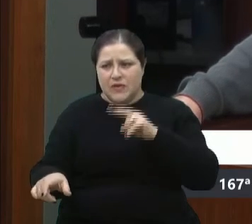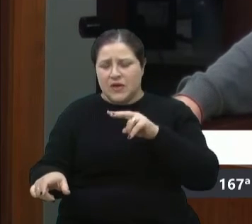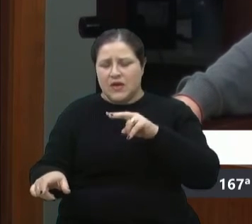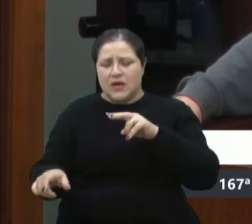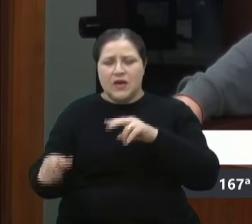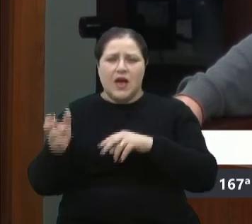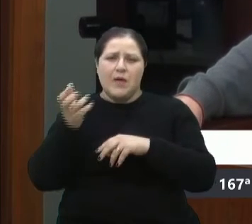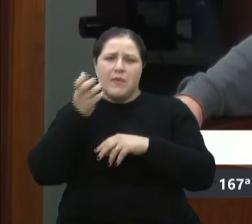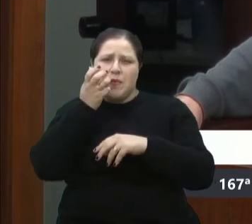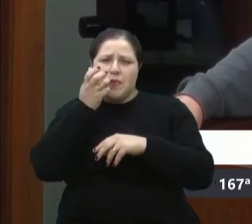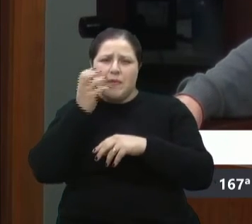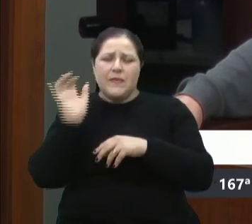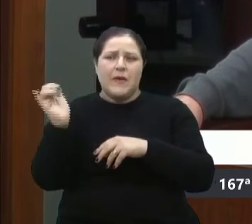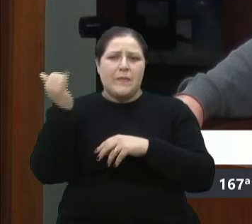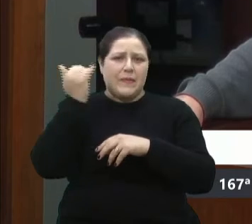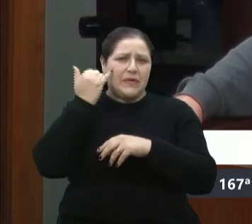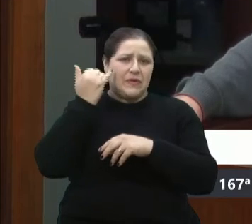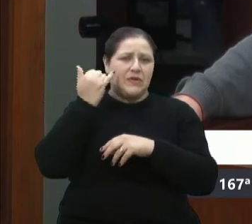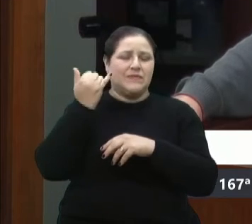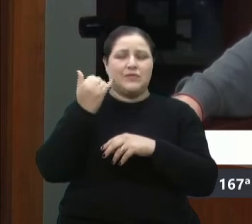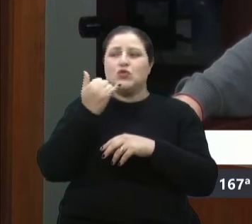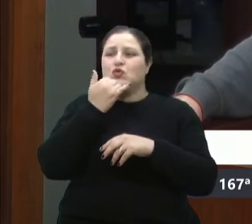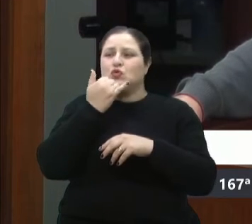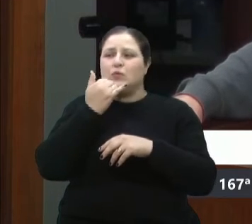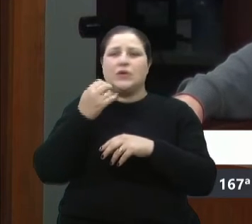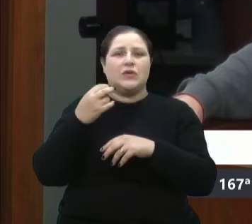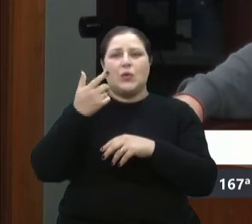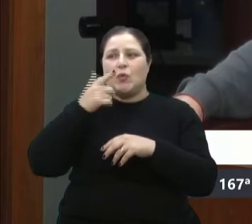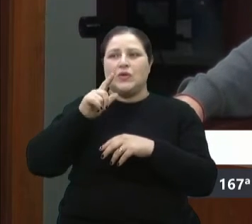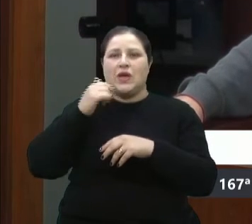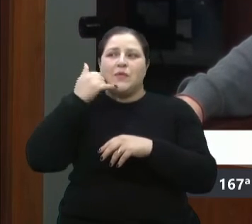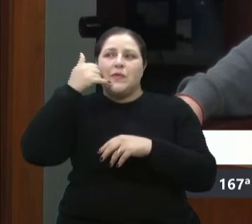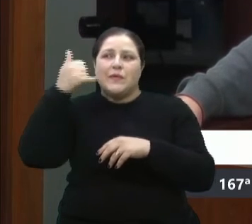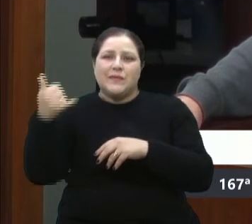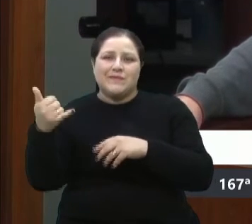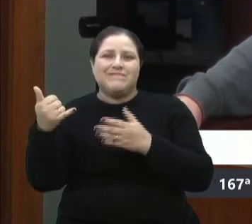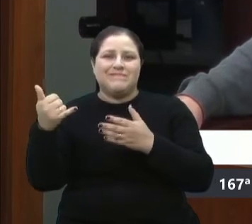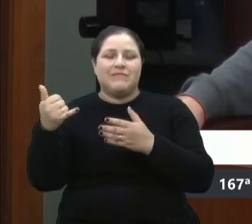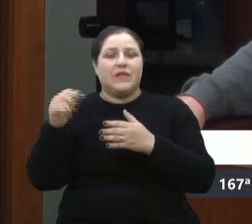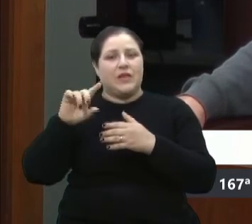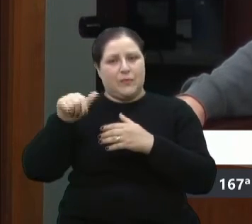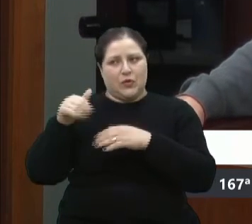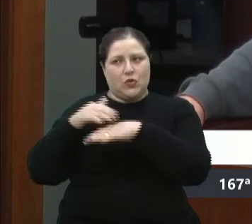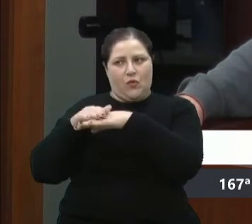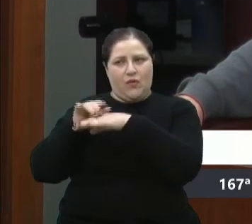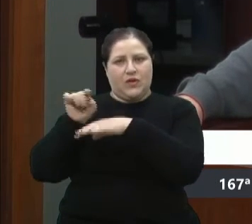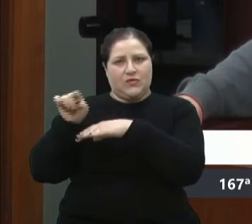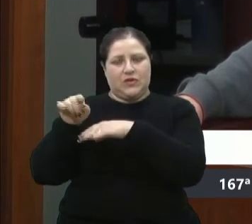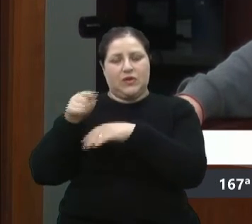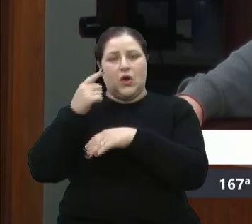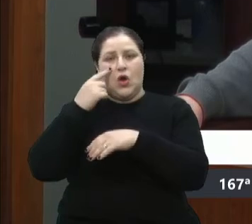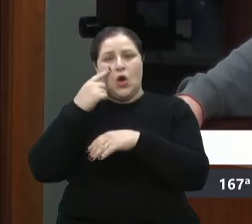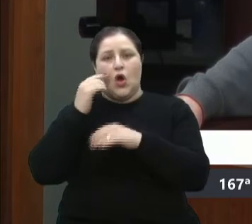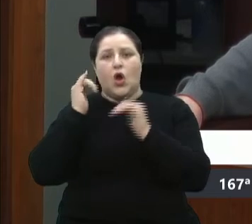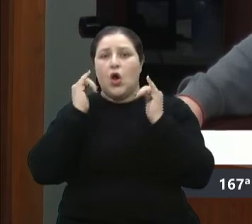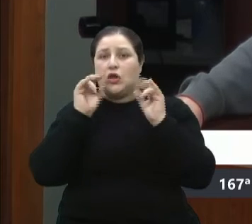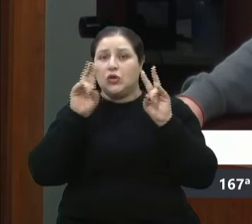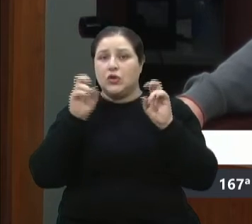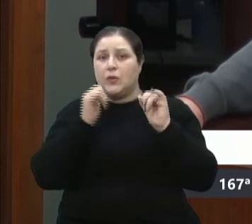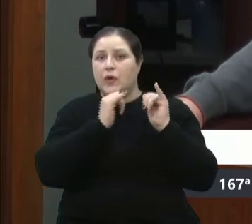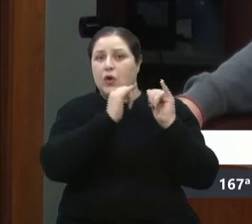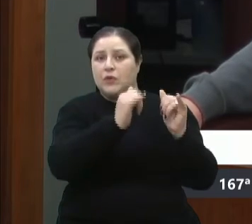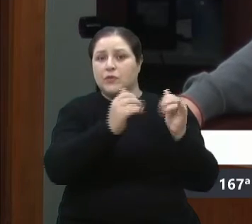passou, né? Não pude atender, mas depois eu posso dar retorno. Problema do ônibus novamente, e hoje pela